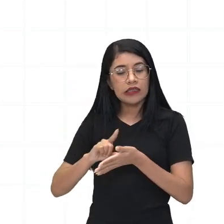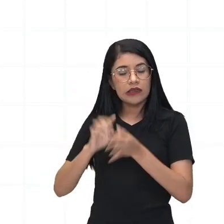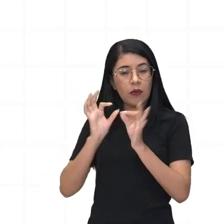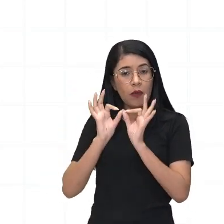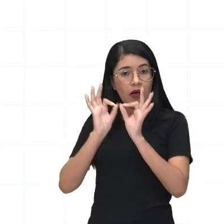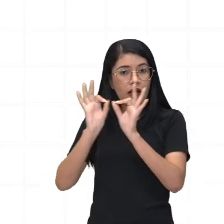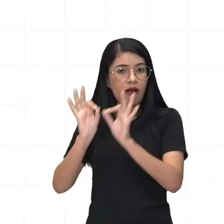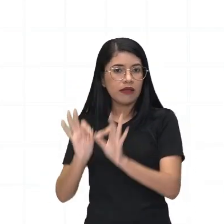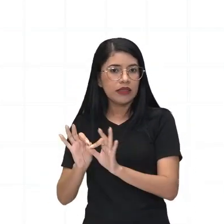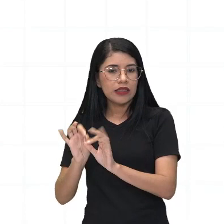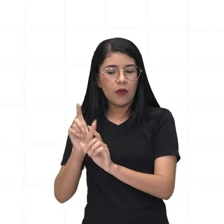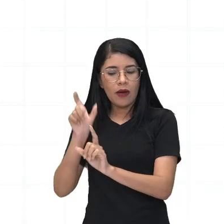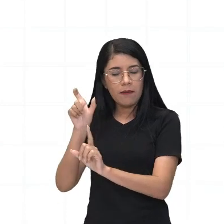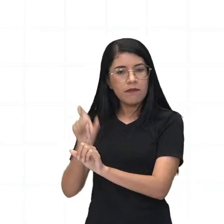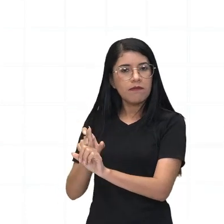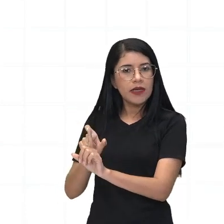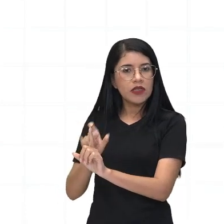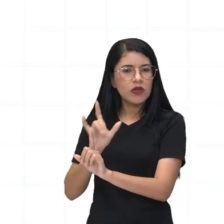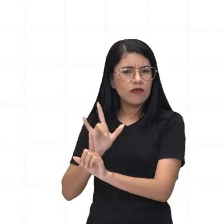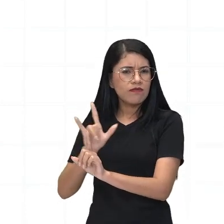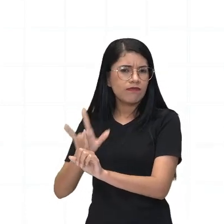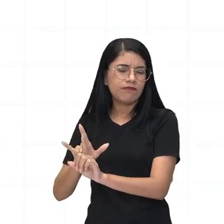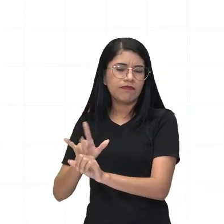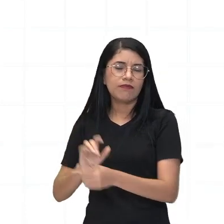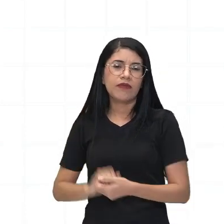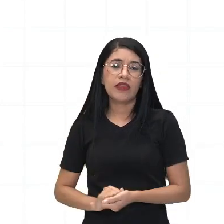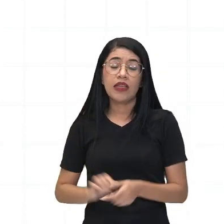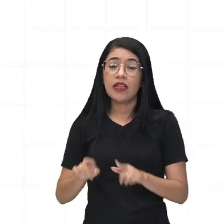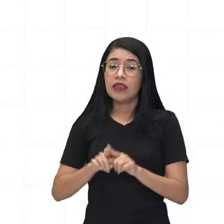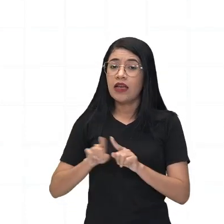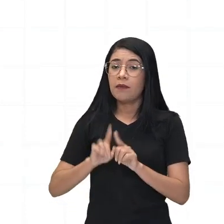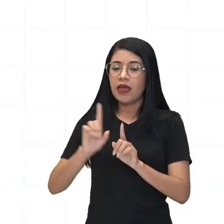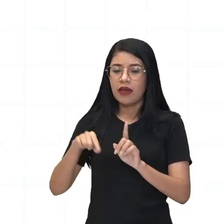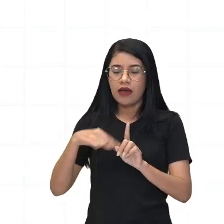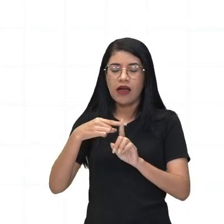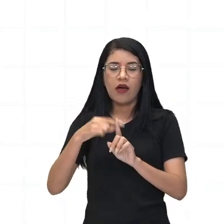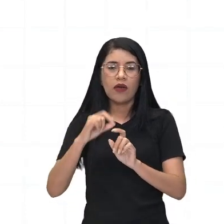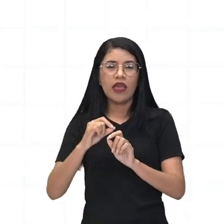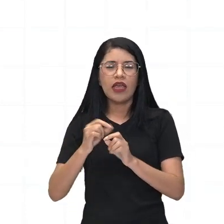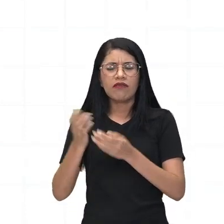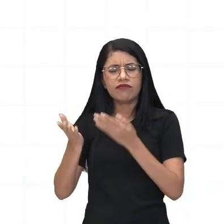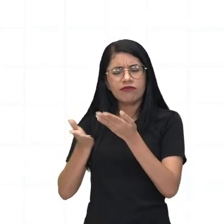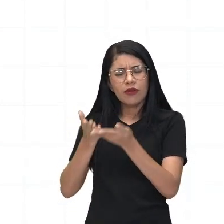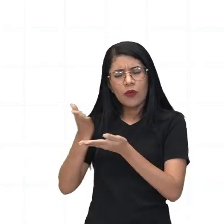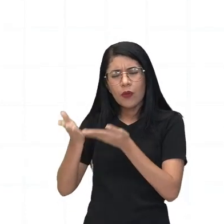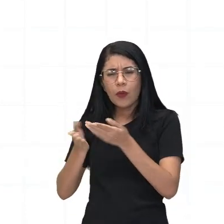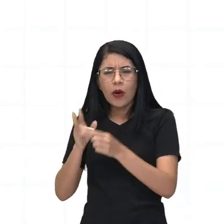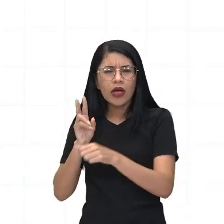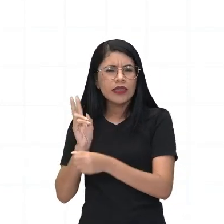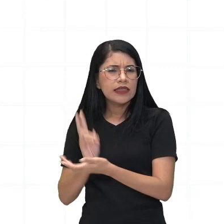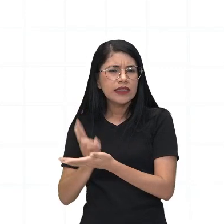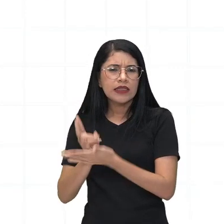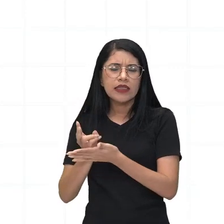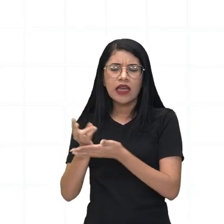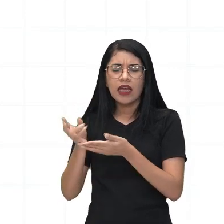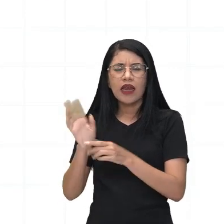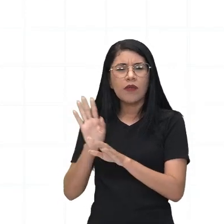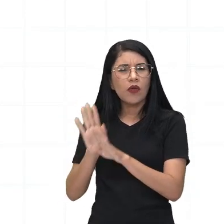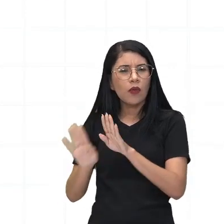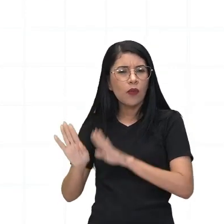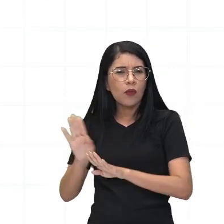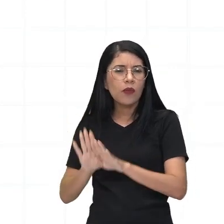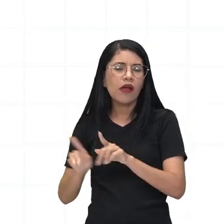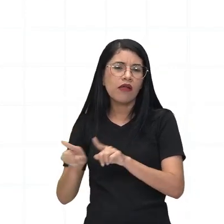vai ser atento. E, além de ser atento, com tal zelo, sempre, tanto, ou seja, vai ser